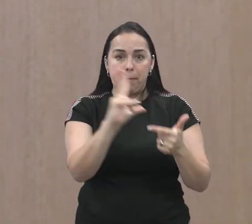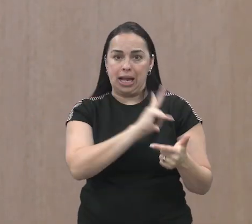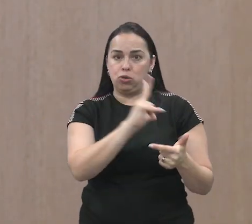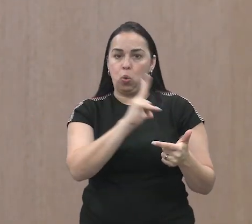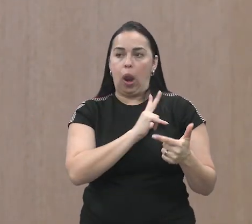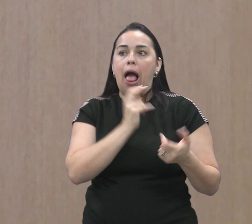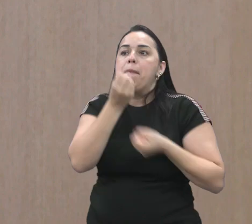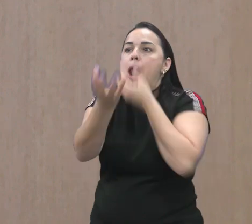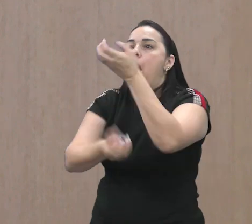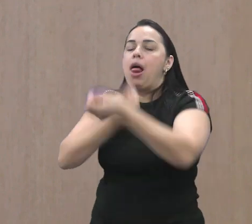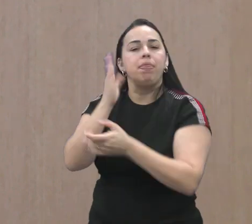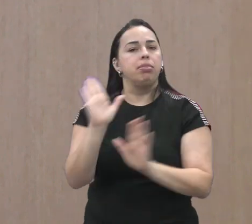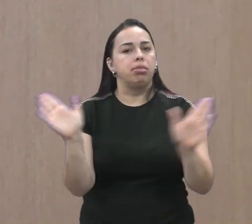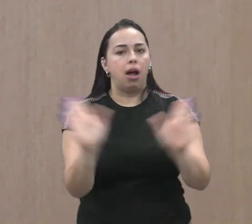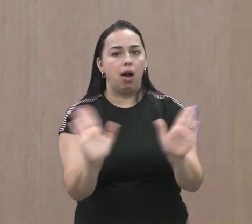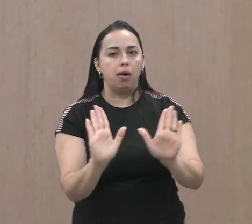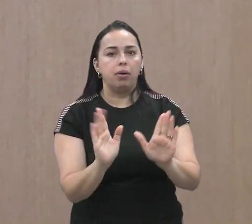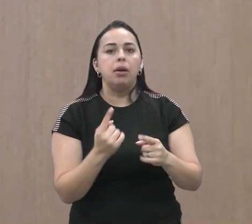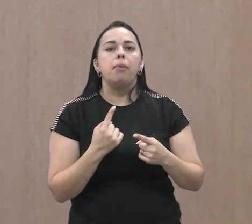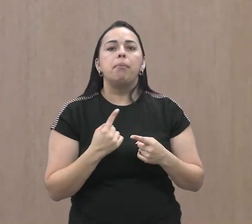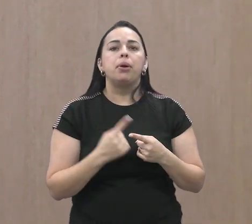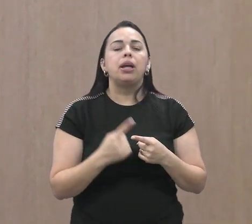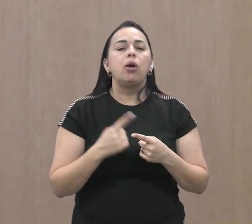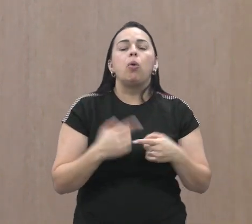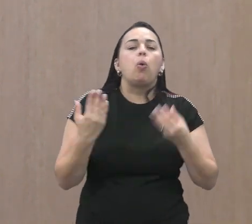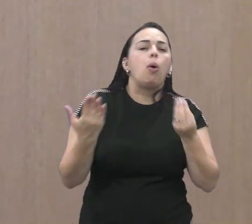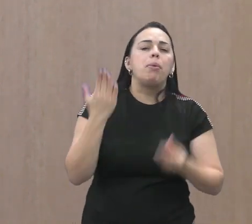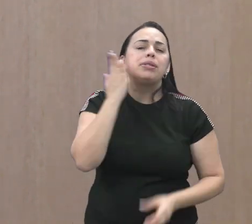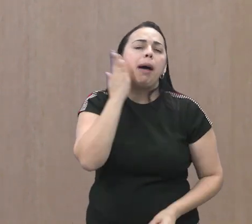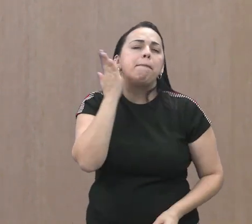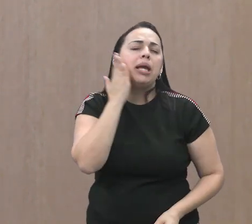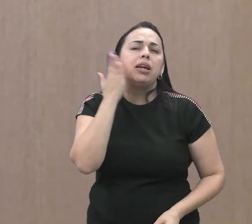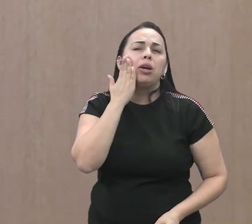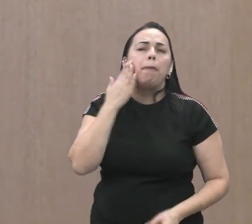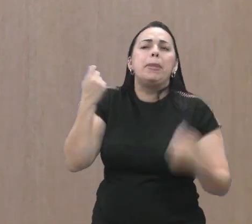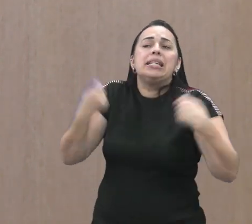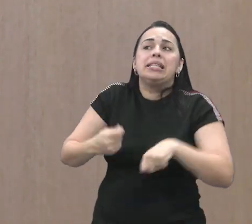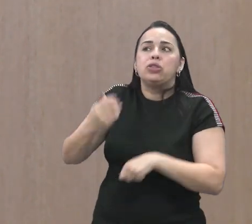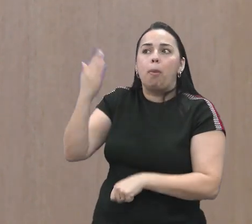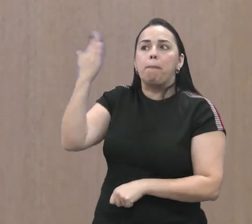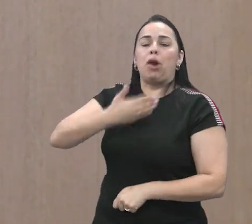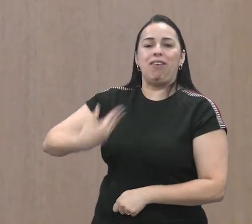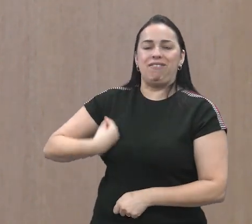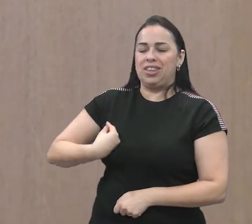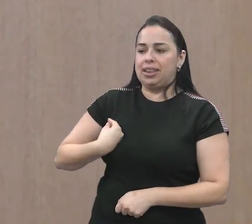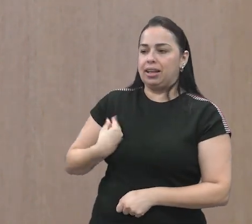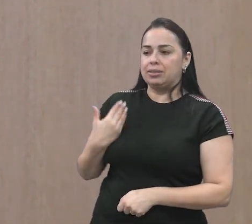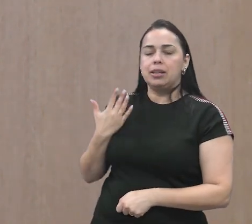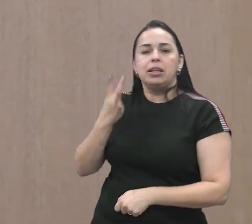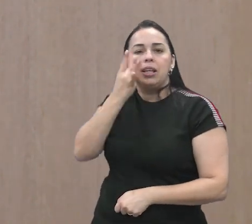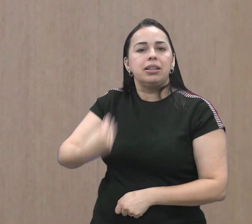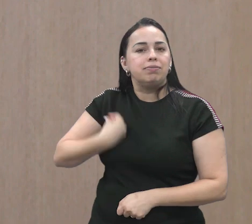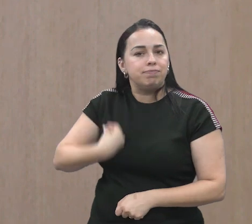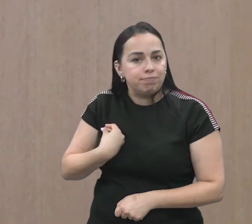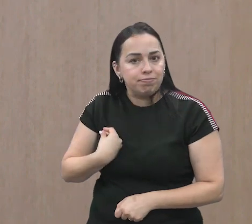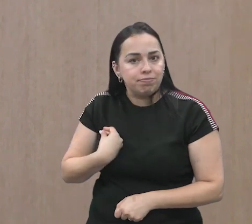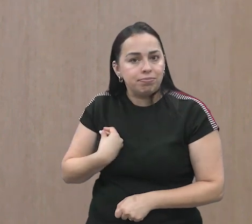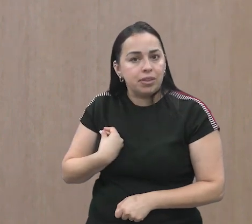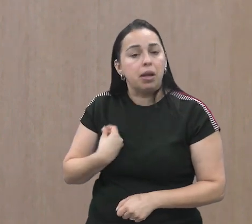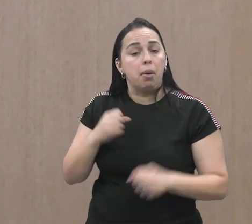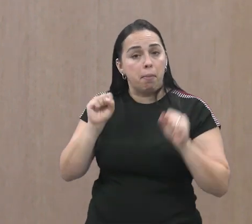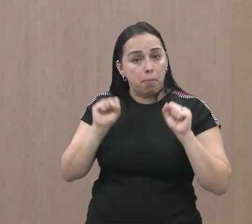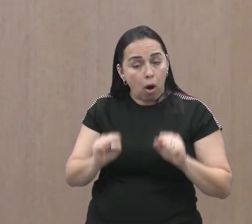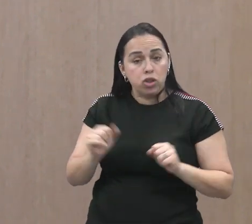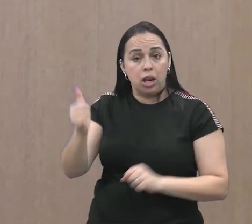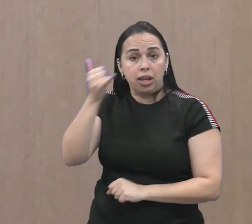dados pessoais. Por quê? Porque como que eu sei se eu tenho ou não que fazer a minha prova de vida, caso não ache de forma